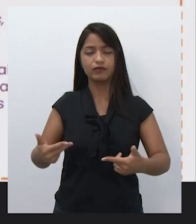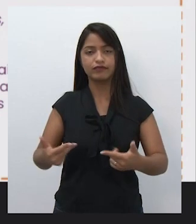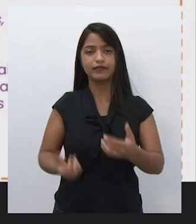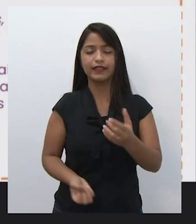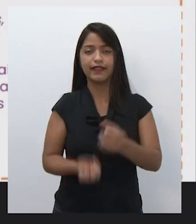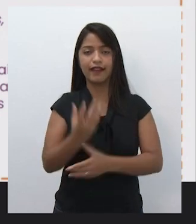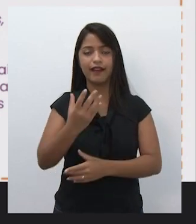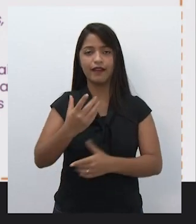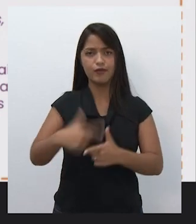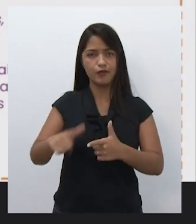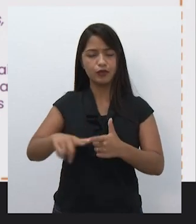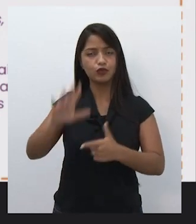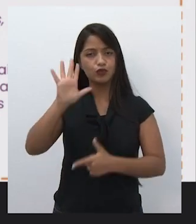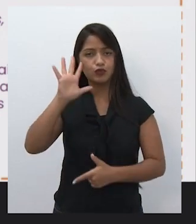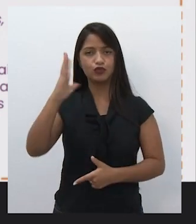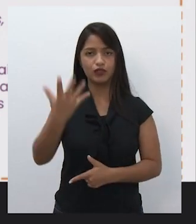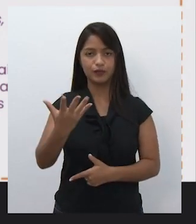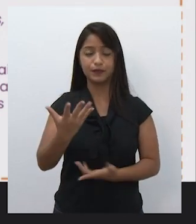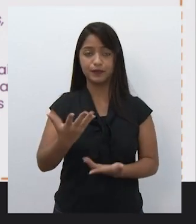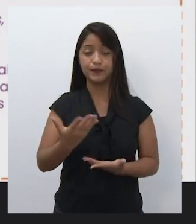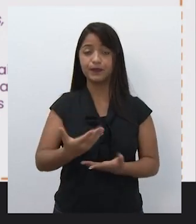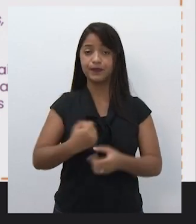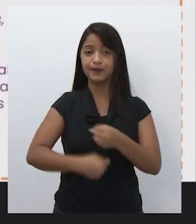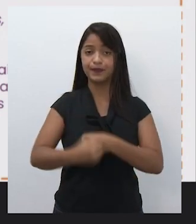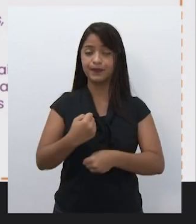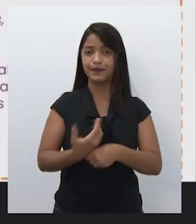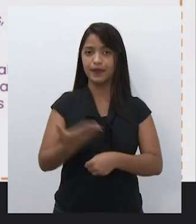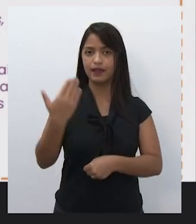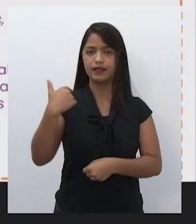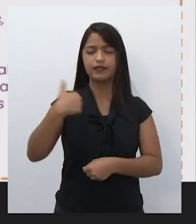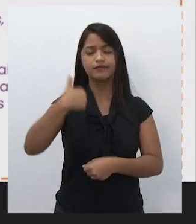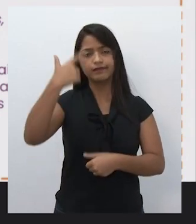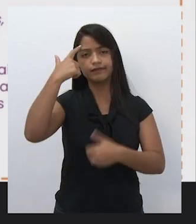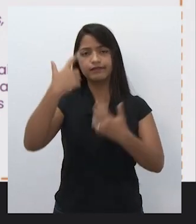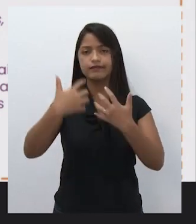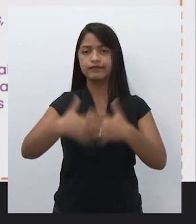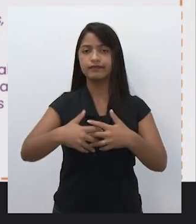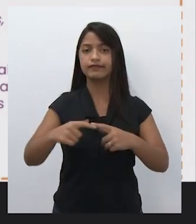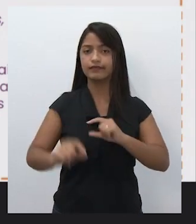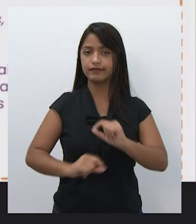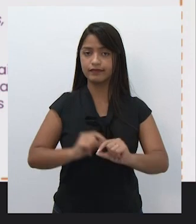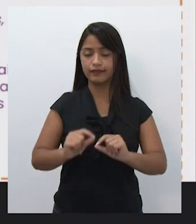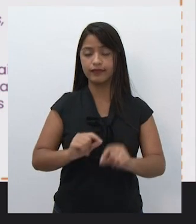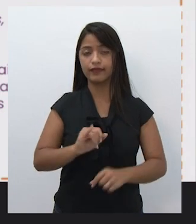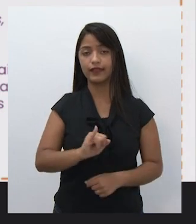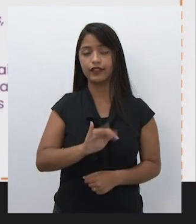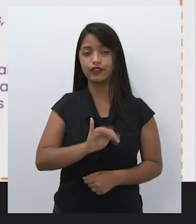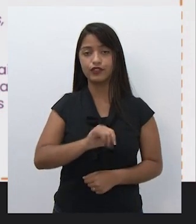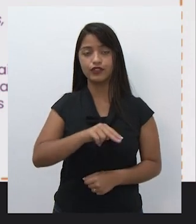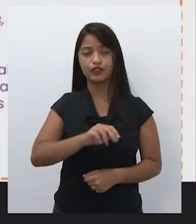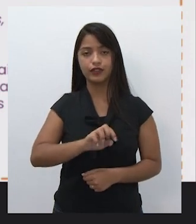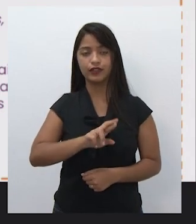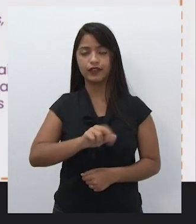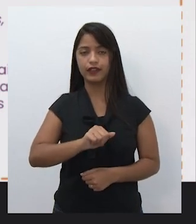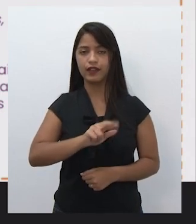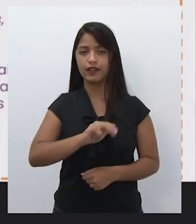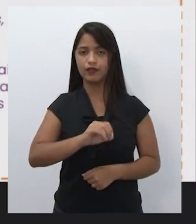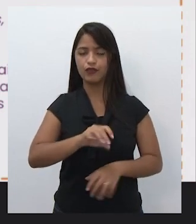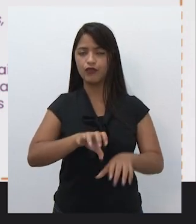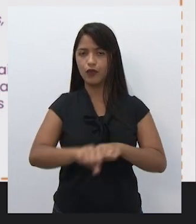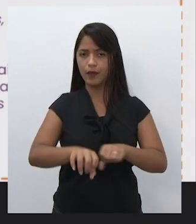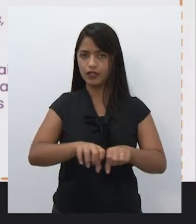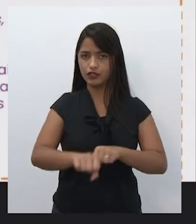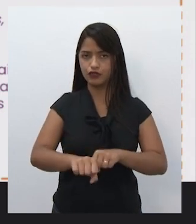inovações. Então, alguém outro dia me perguntava na web passada, um itinerário formativo precisa estar